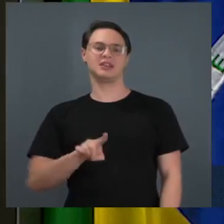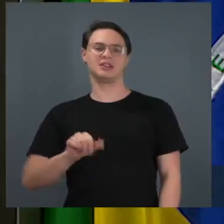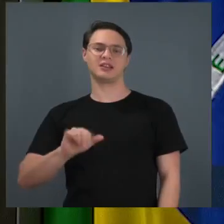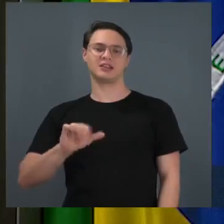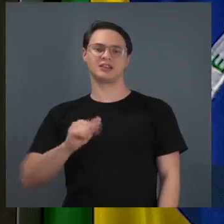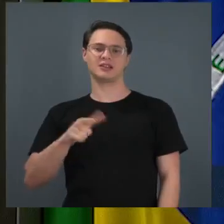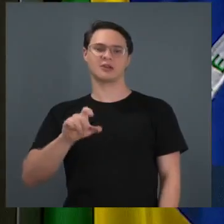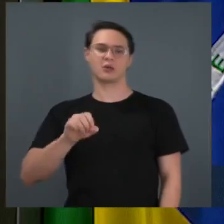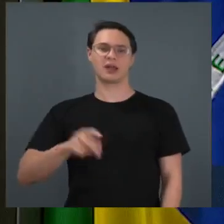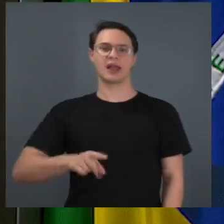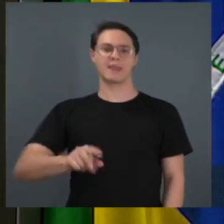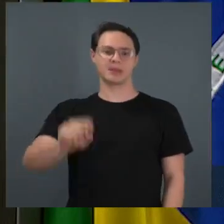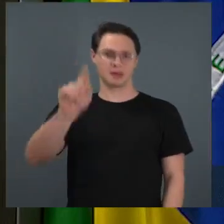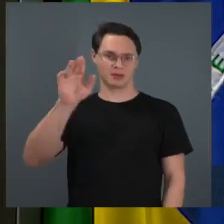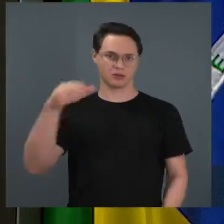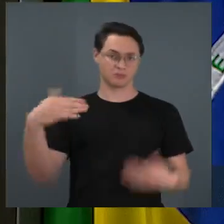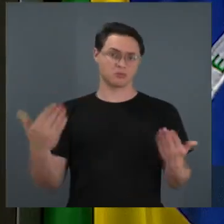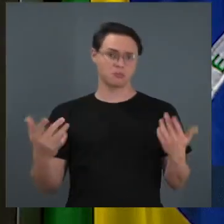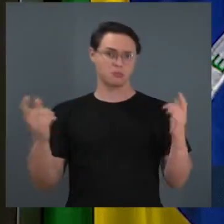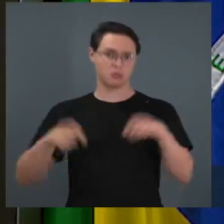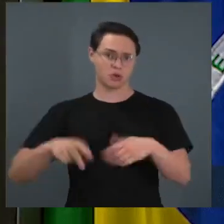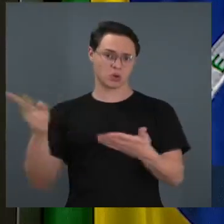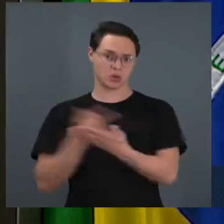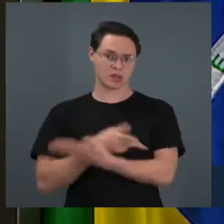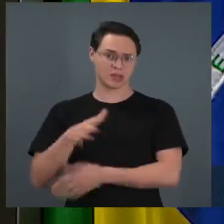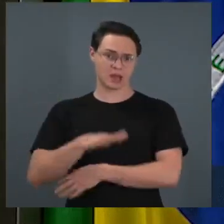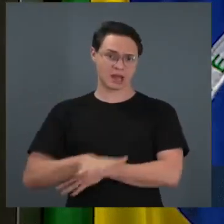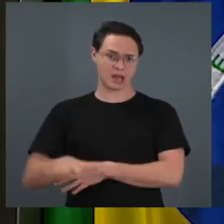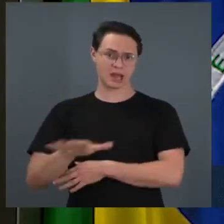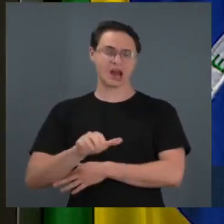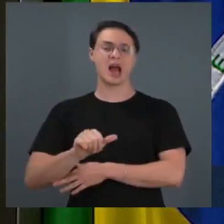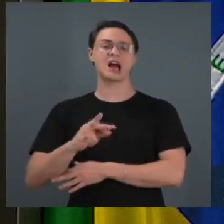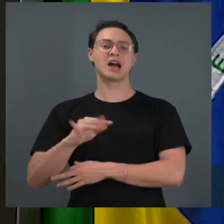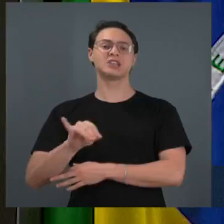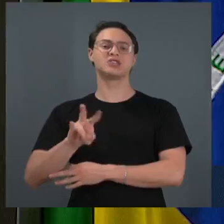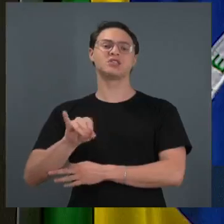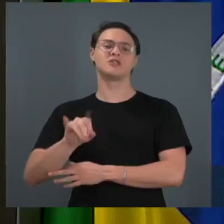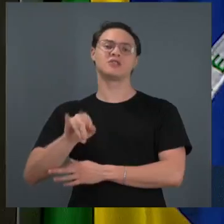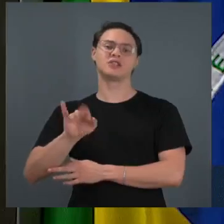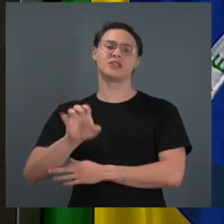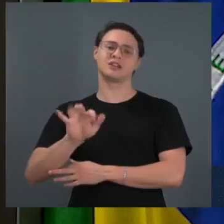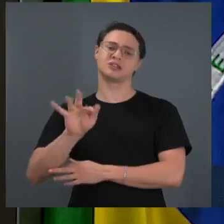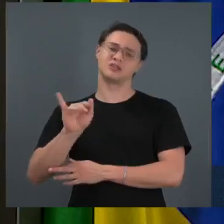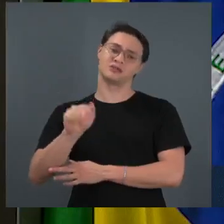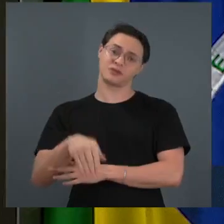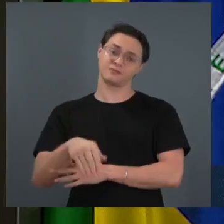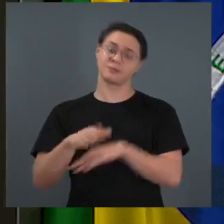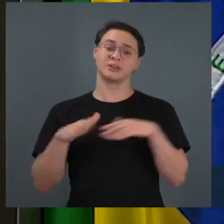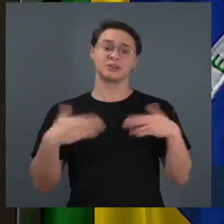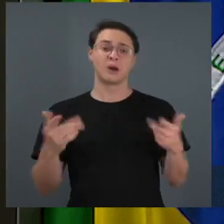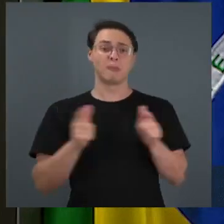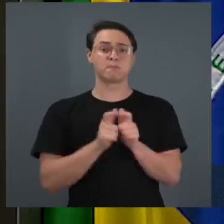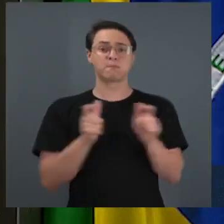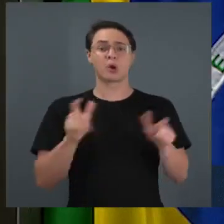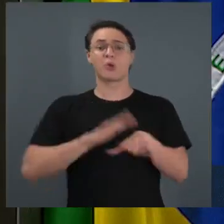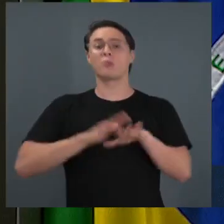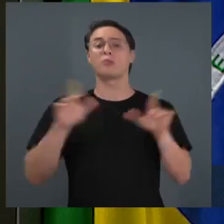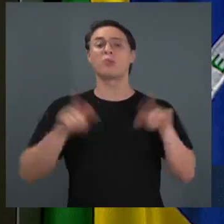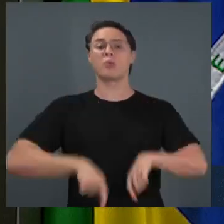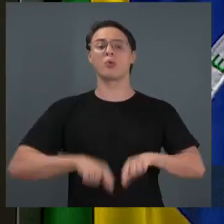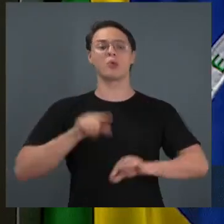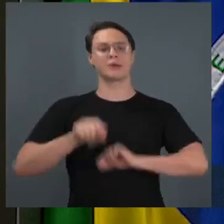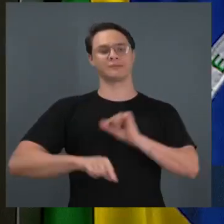que a terceirização pode ser, inclusive, da atividade fim, lamentavelmente, o que ampliou a possibilidade